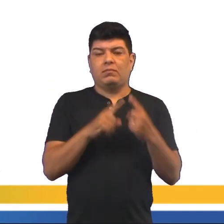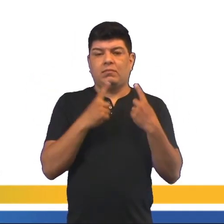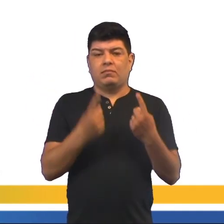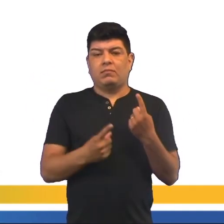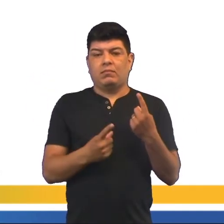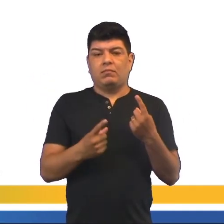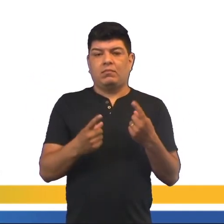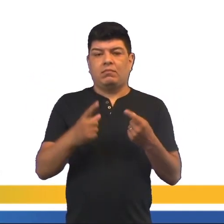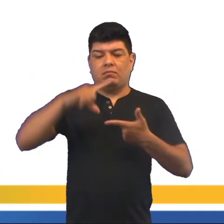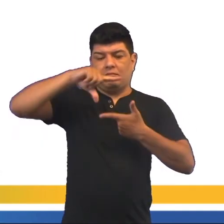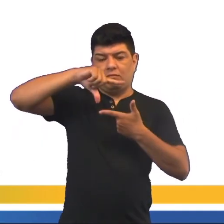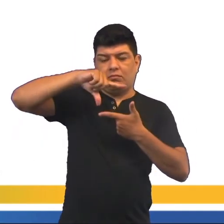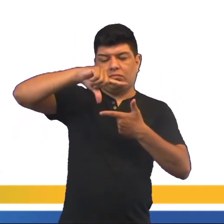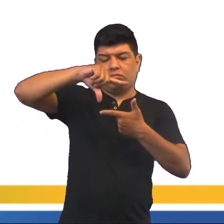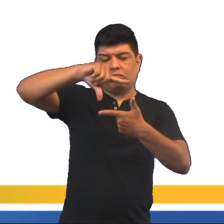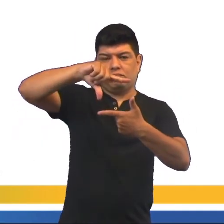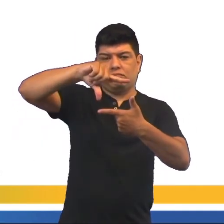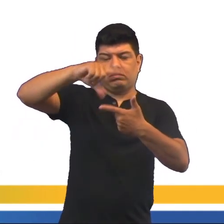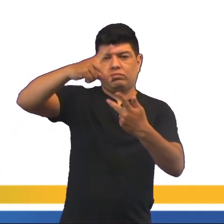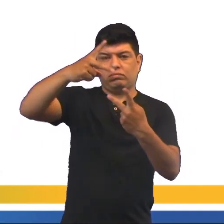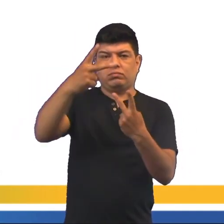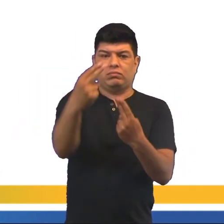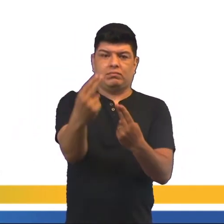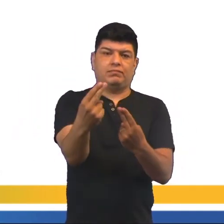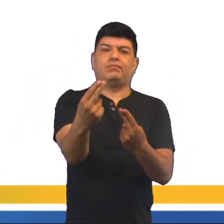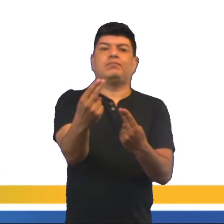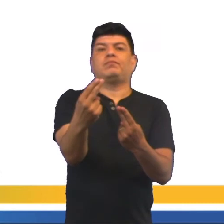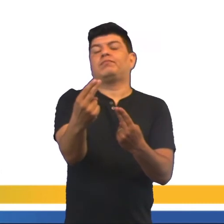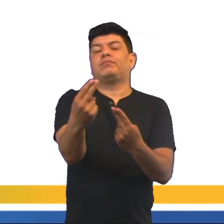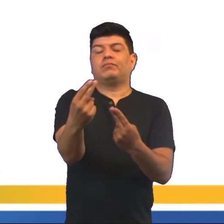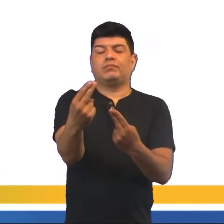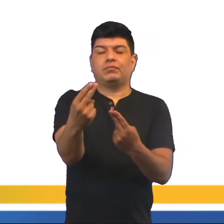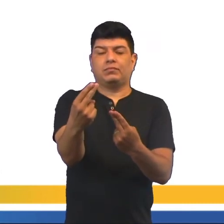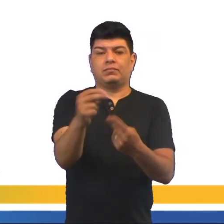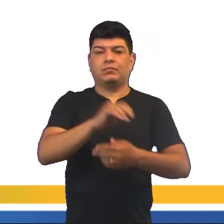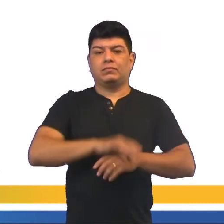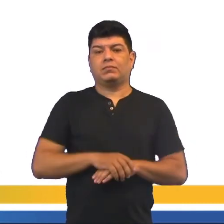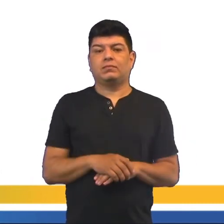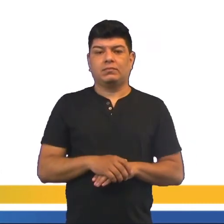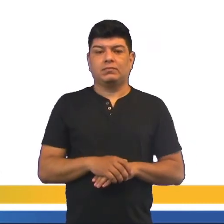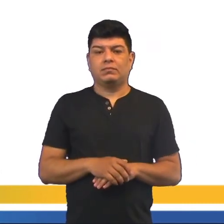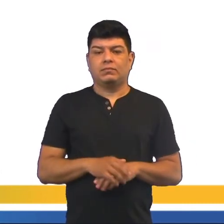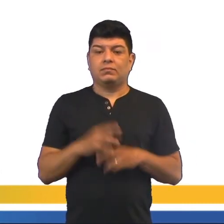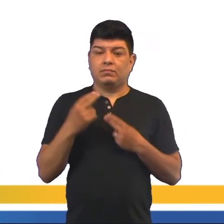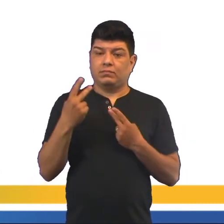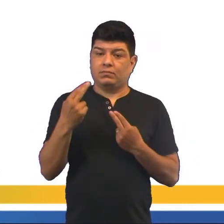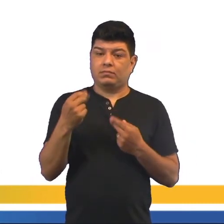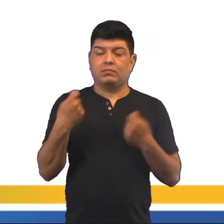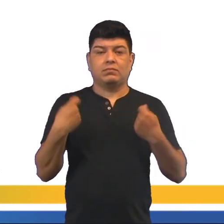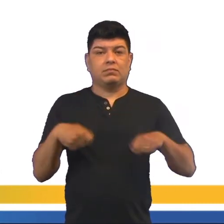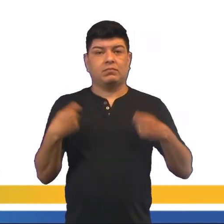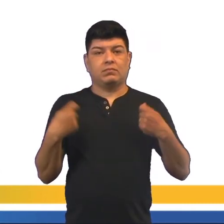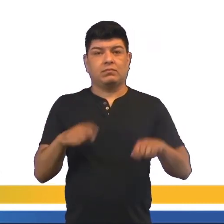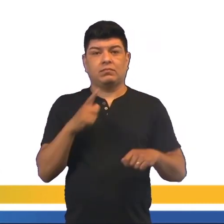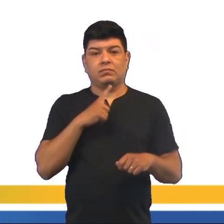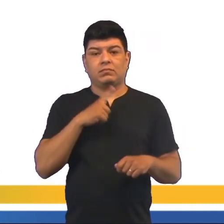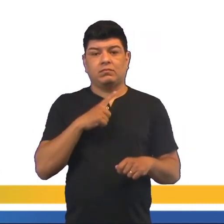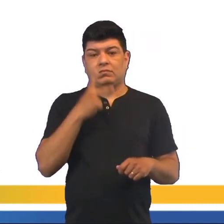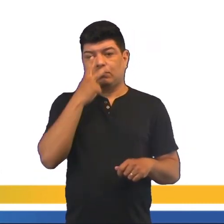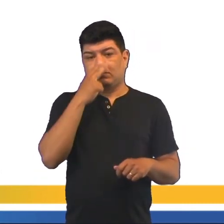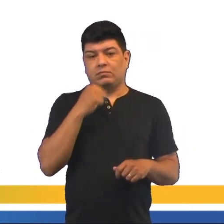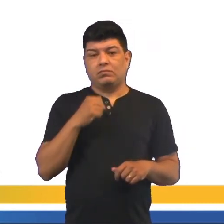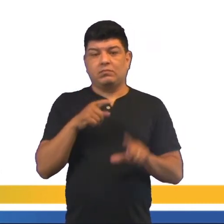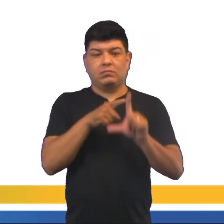o formato vai ter que ser o mesmo, a forma. Para que seja semelhante, eles precisam ter